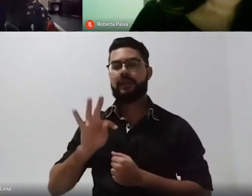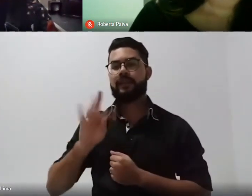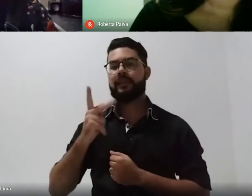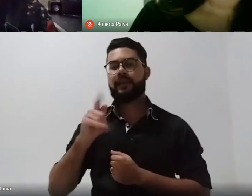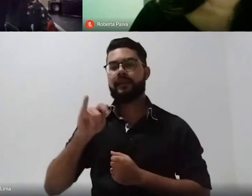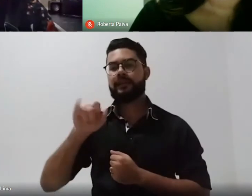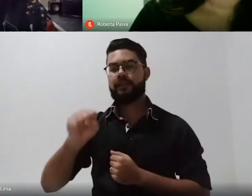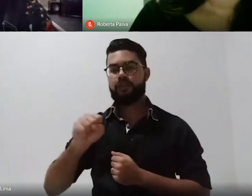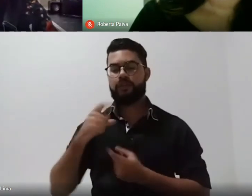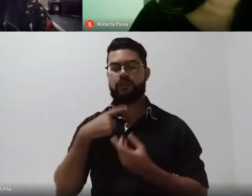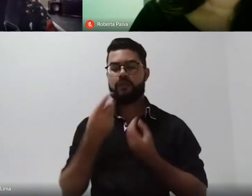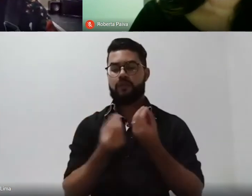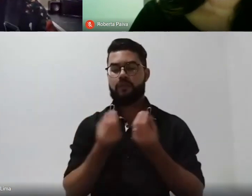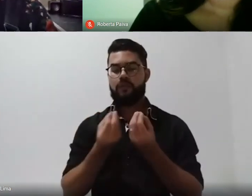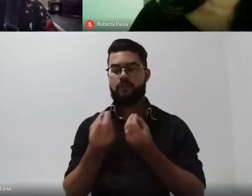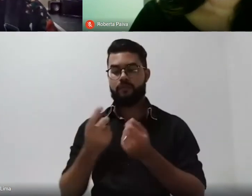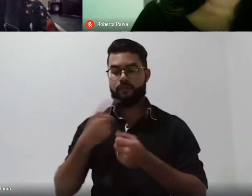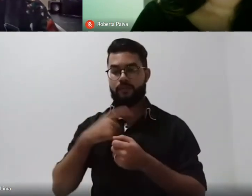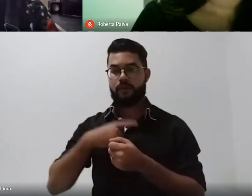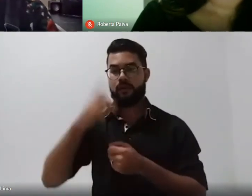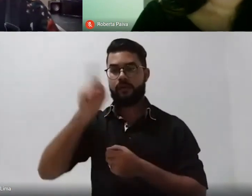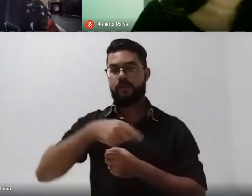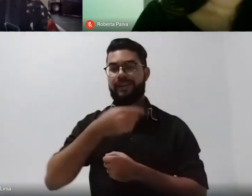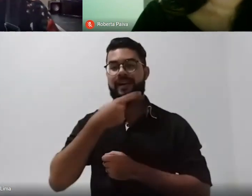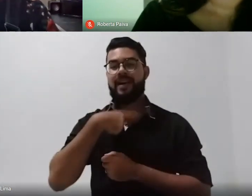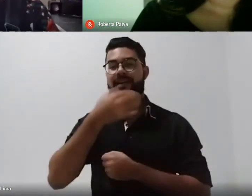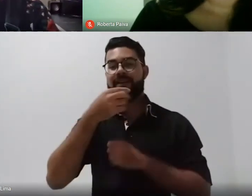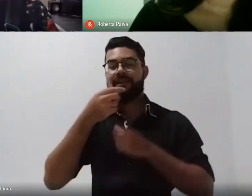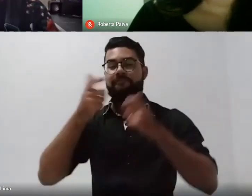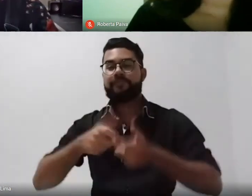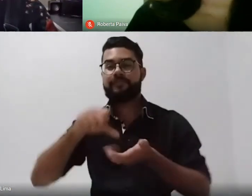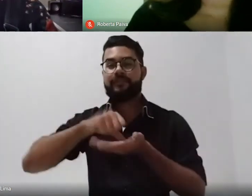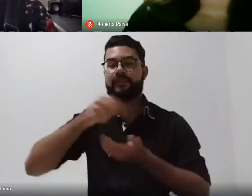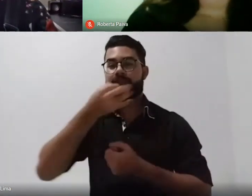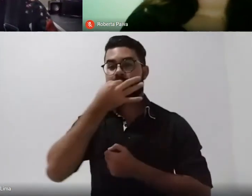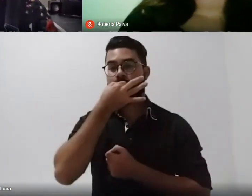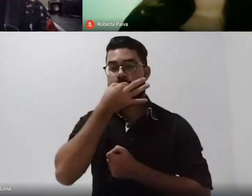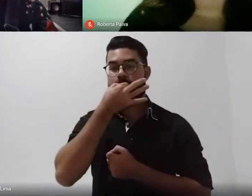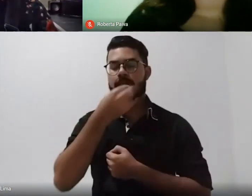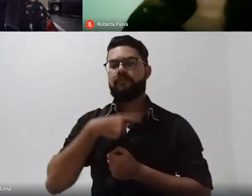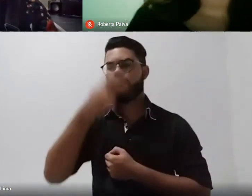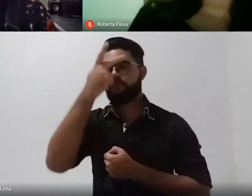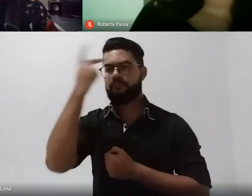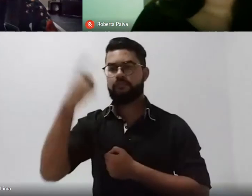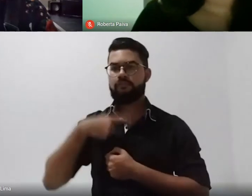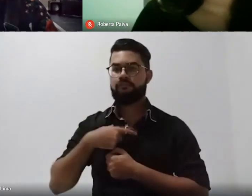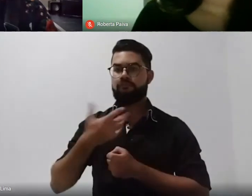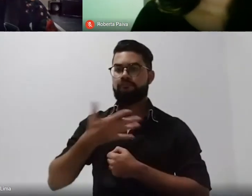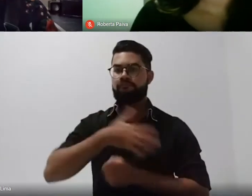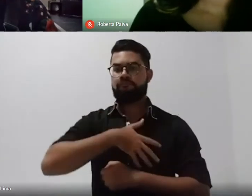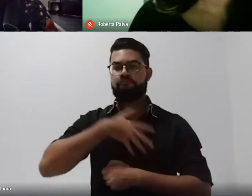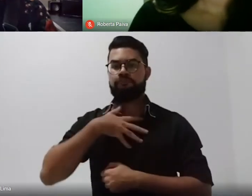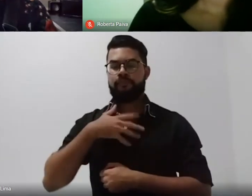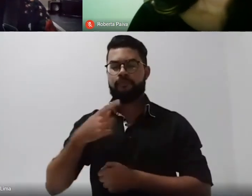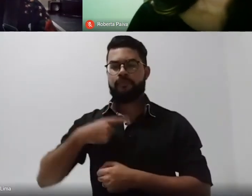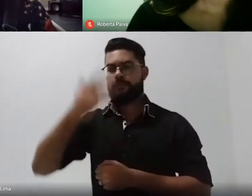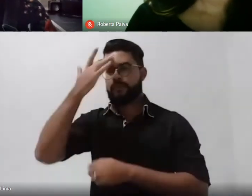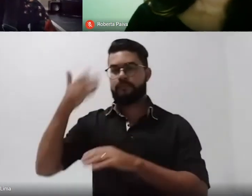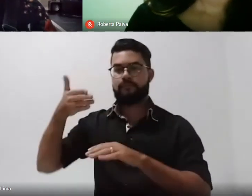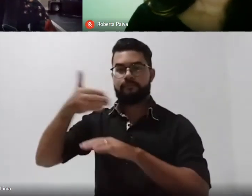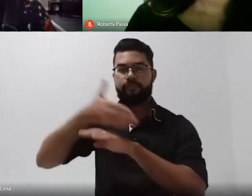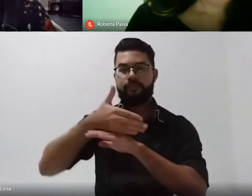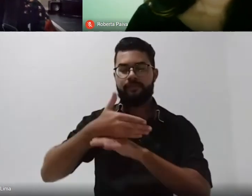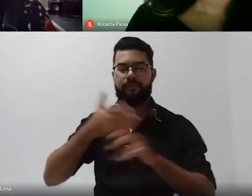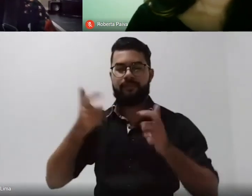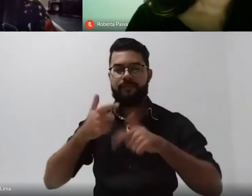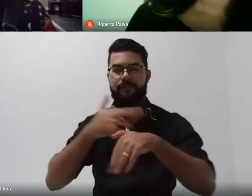para Cajazeiras, né? A garotada se encantou com a apresentação dos meninos de Princesa aqui em Cajazeiras e chegaram